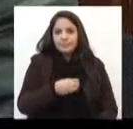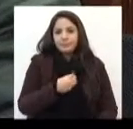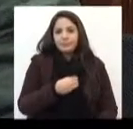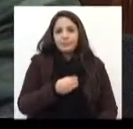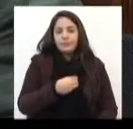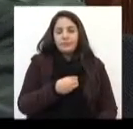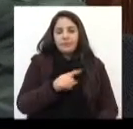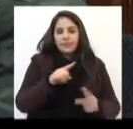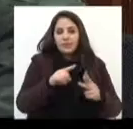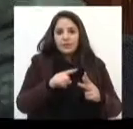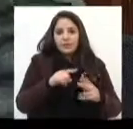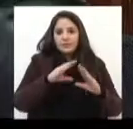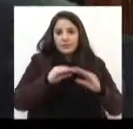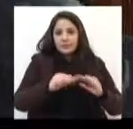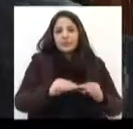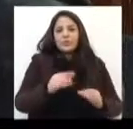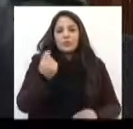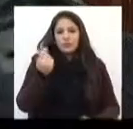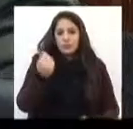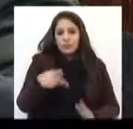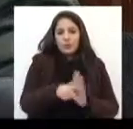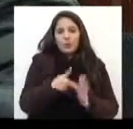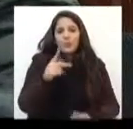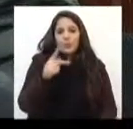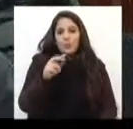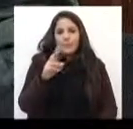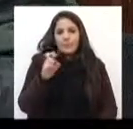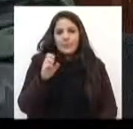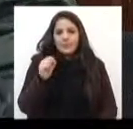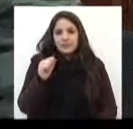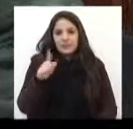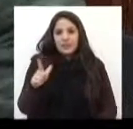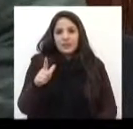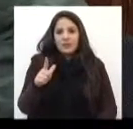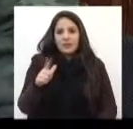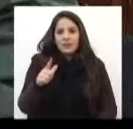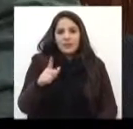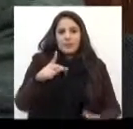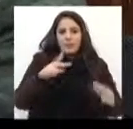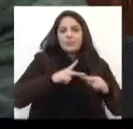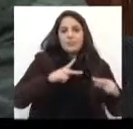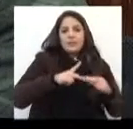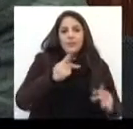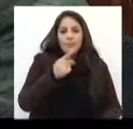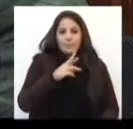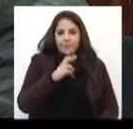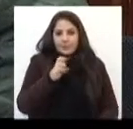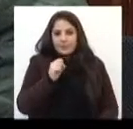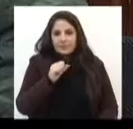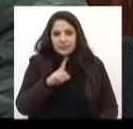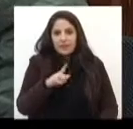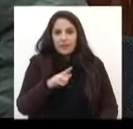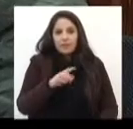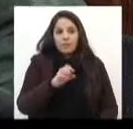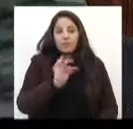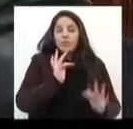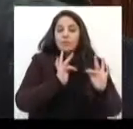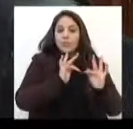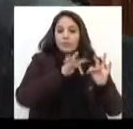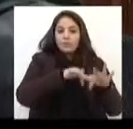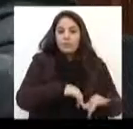fundo soberano do pré-sal. Vai privatizar o pré-sal, retirando a salvaguarda da